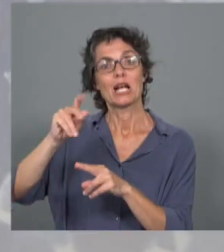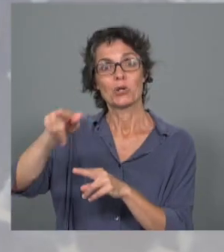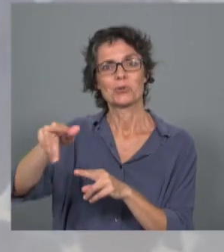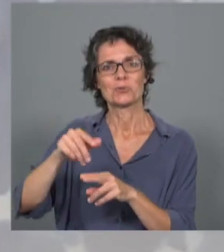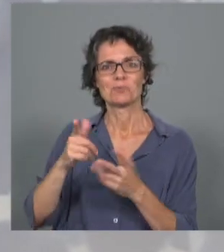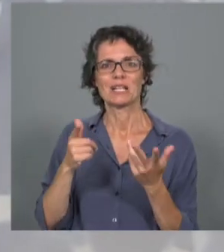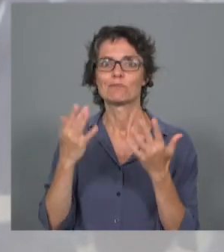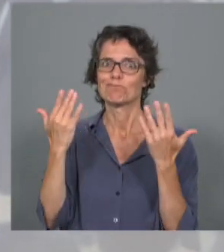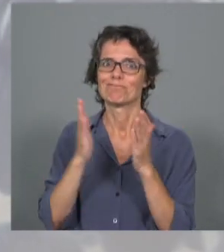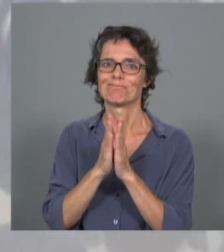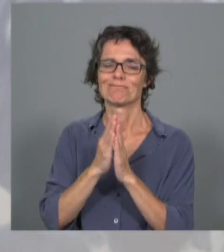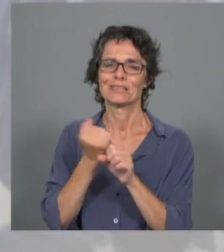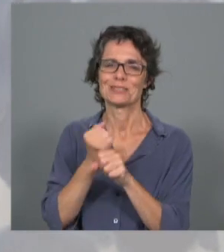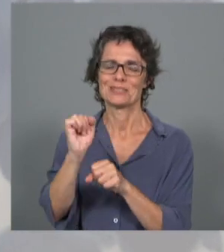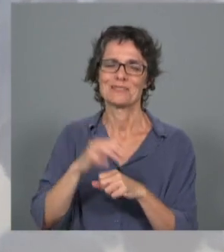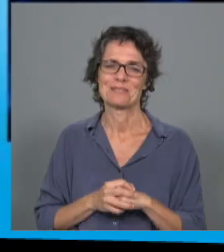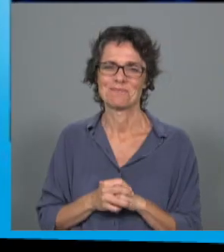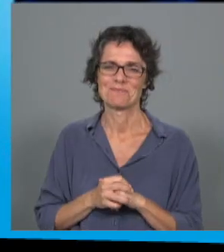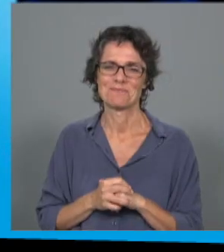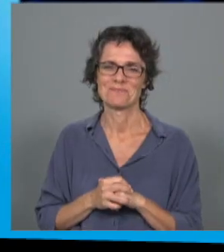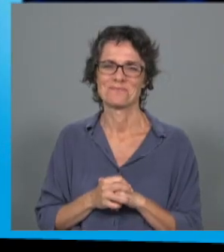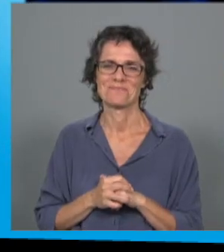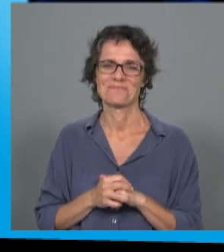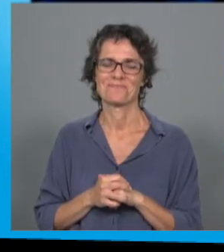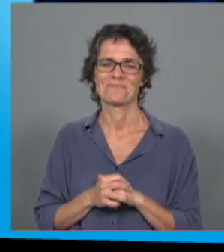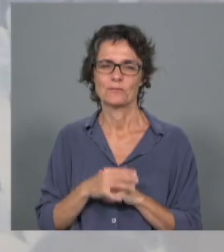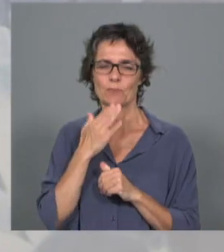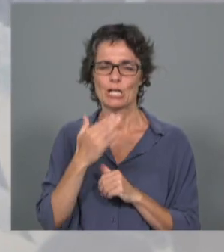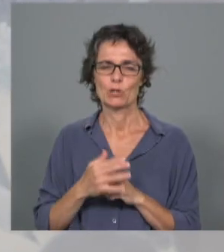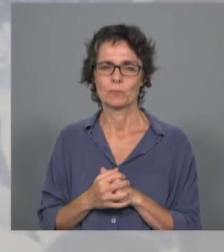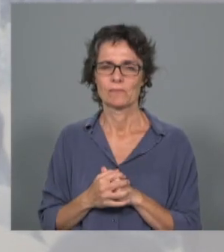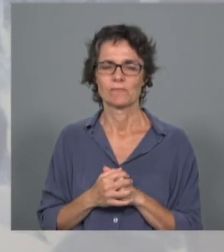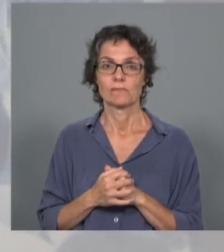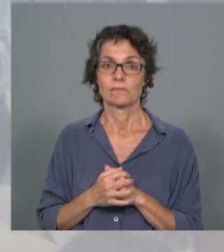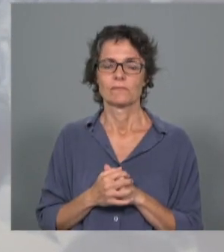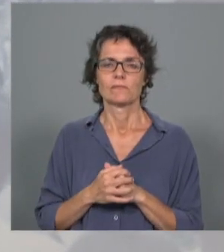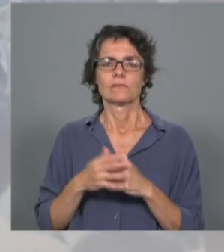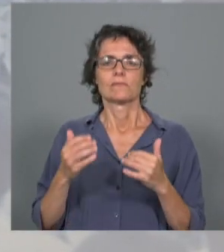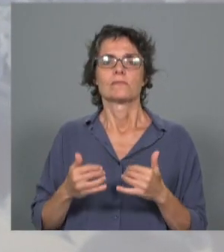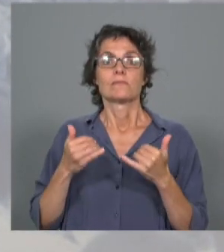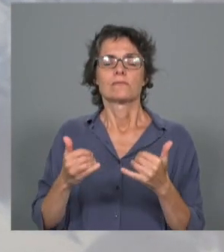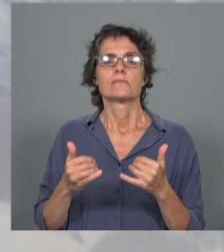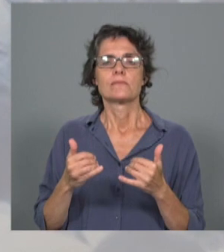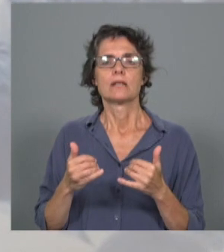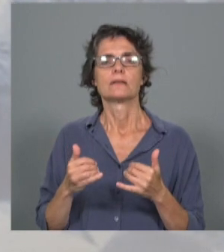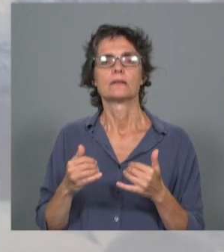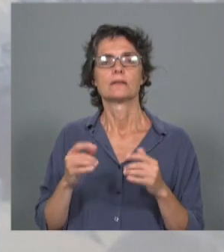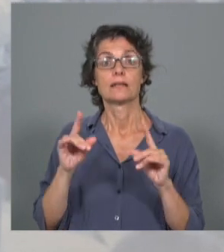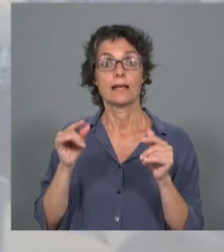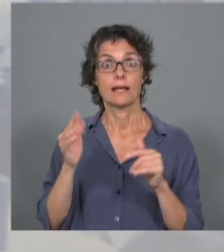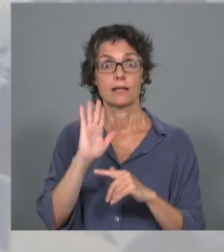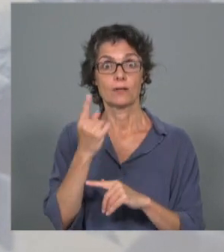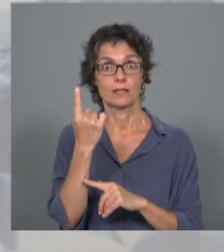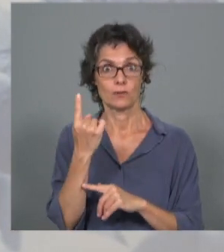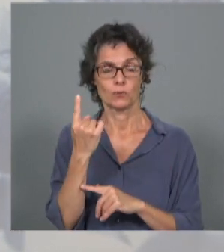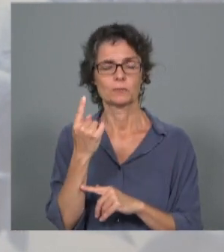de lecionação na Faculdade de Teologia. Obrigado. Muito obrigado. Deixo-lhe o convite para seguir a nossa edição na rádio, na Antena